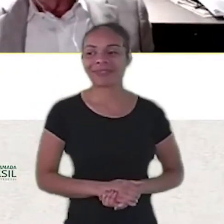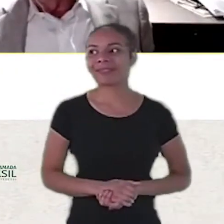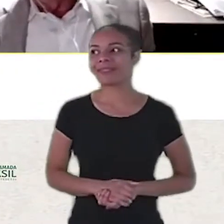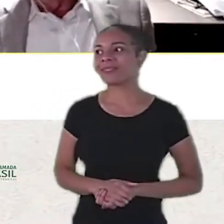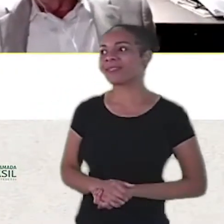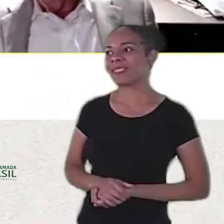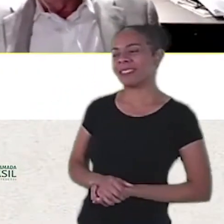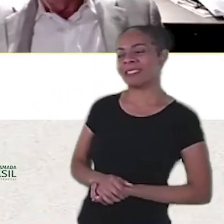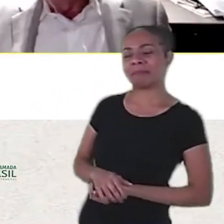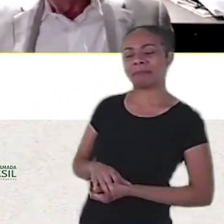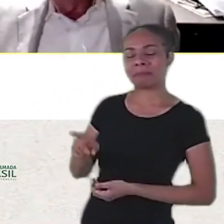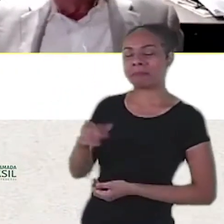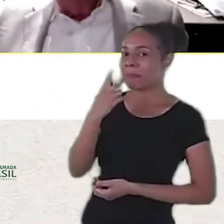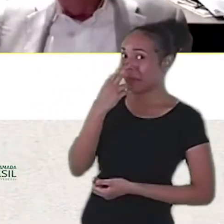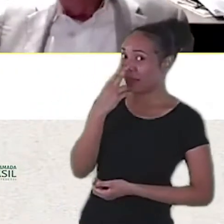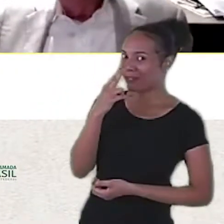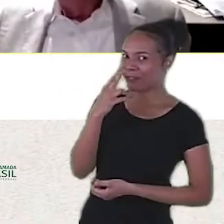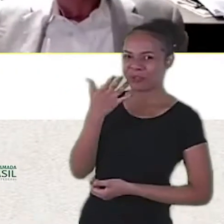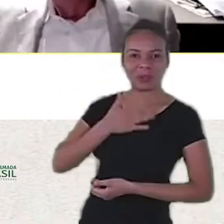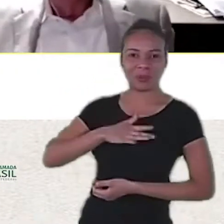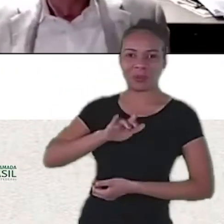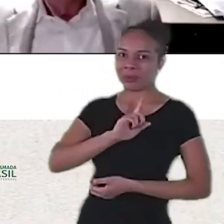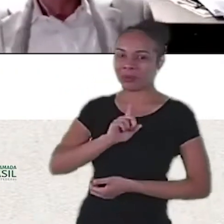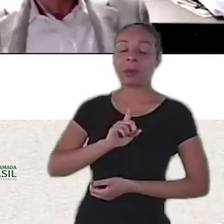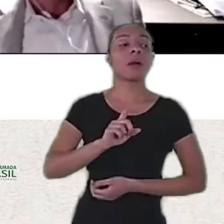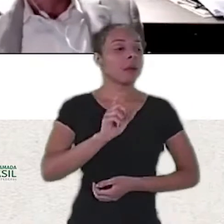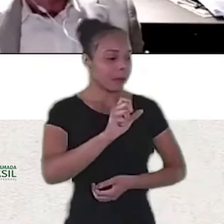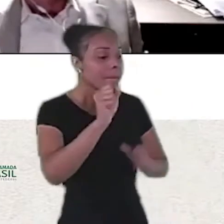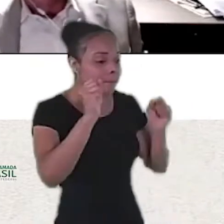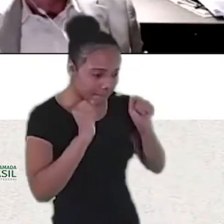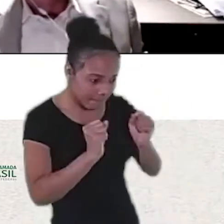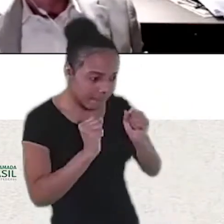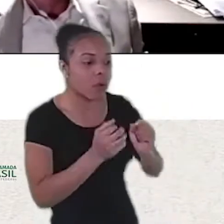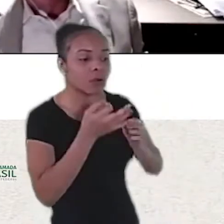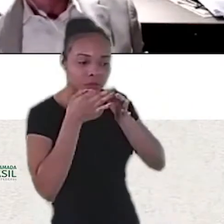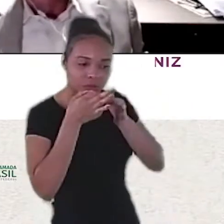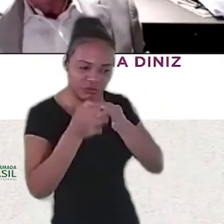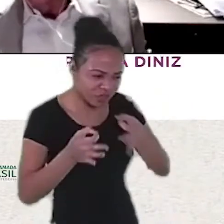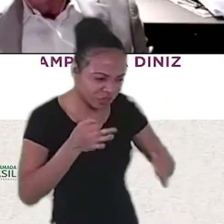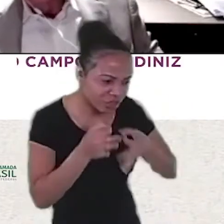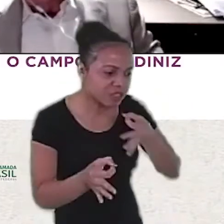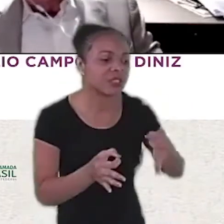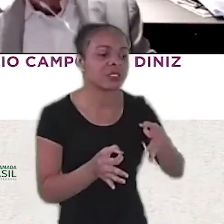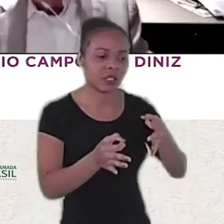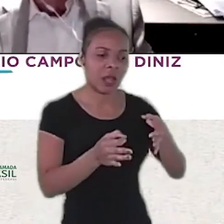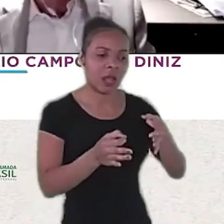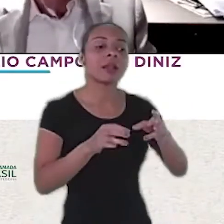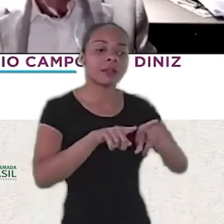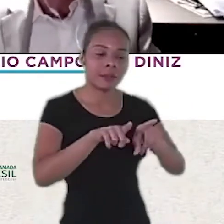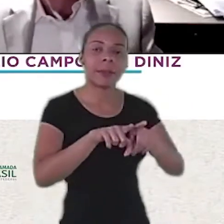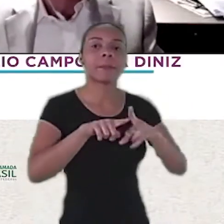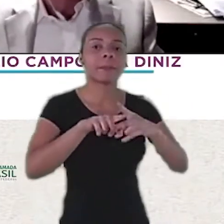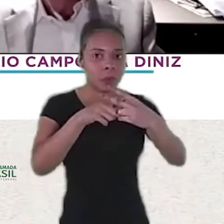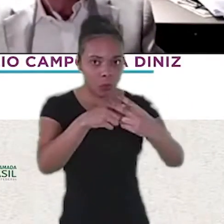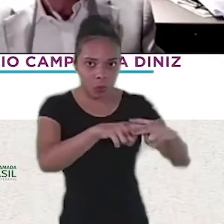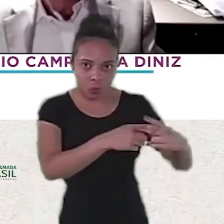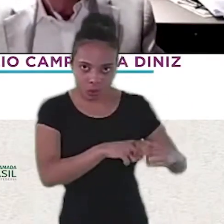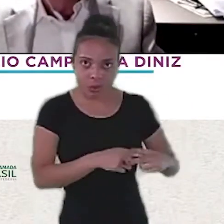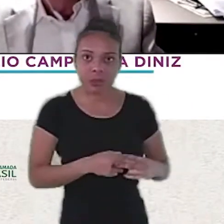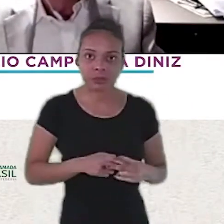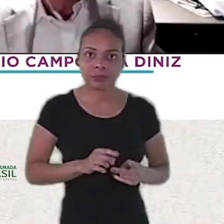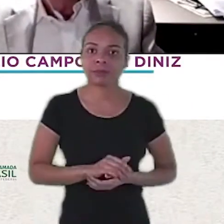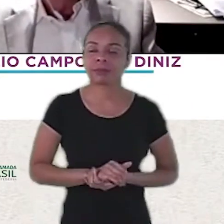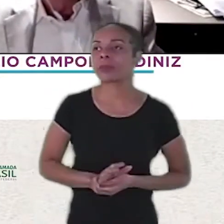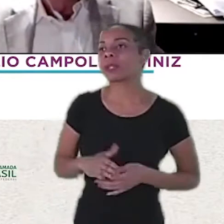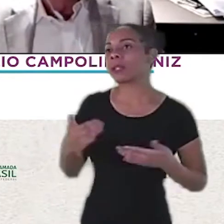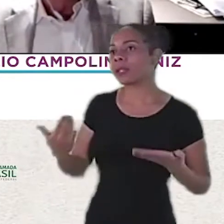Campolina? Pode criticar e corrigir, Barreto. Não, eu acho que dentro da perspectiva de